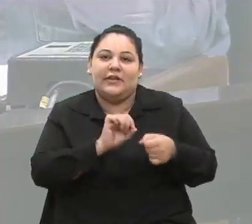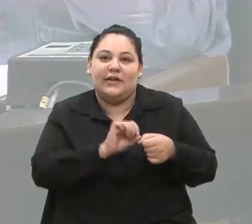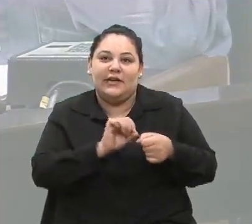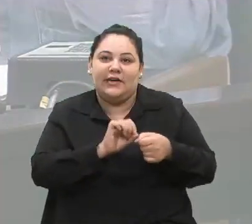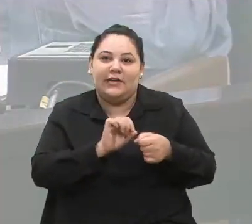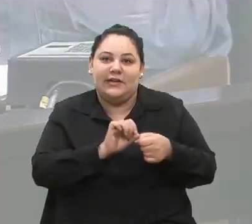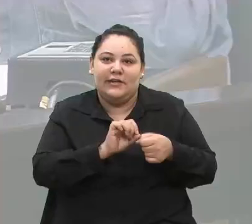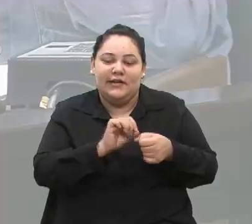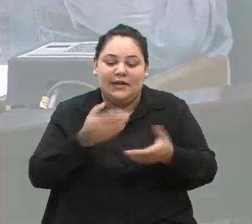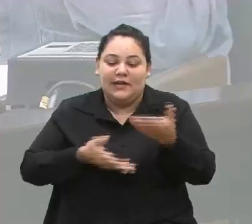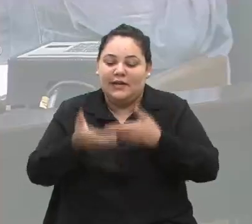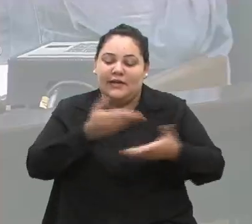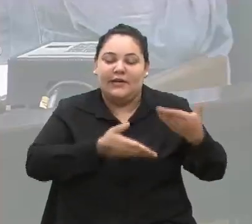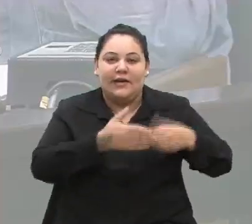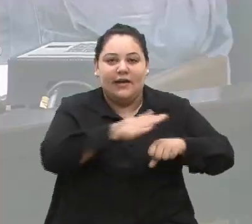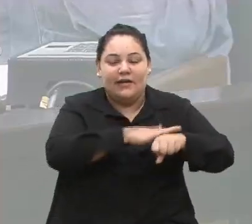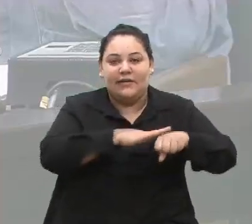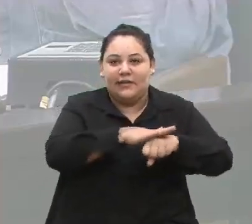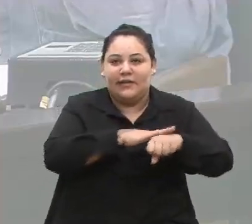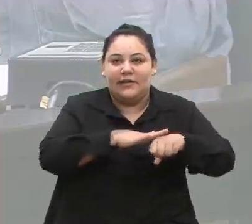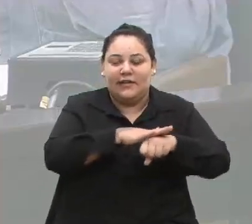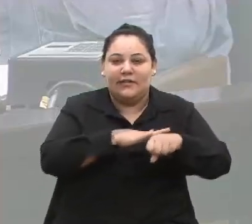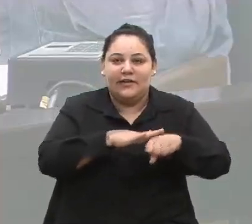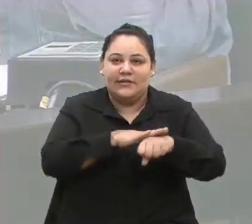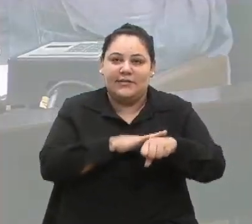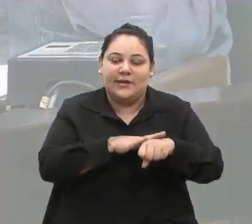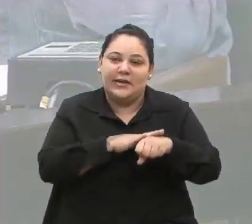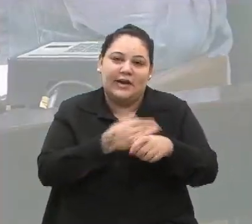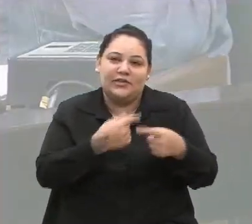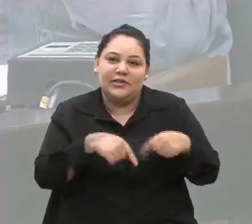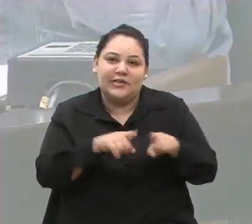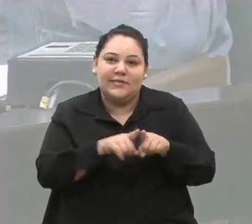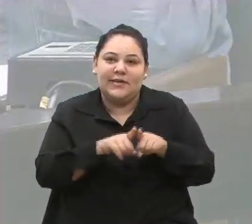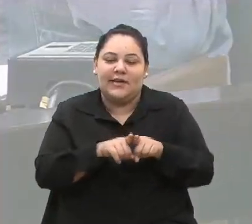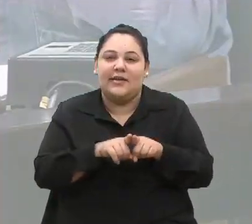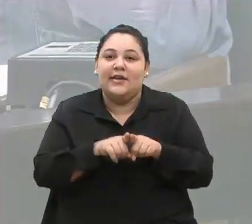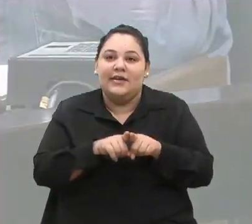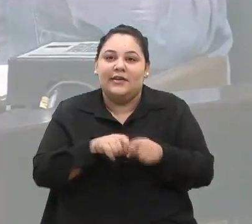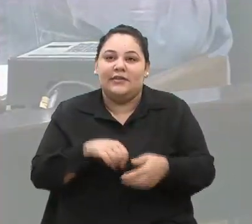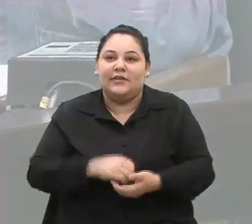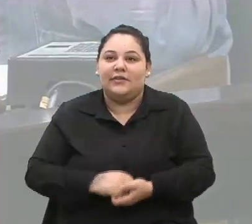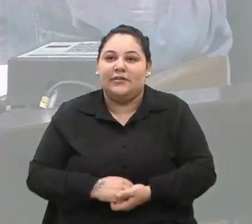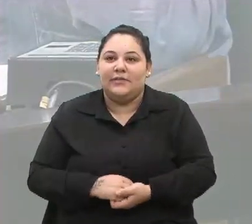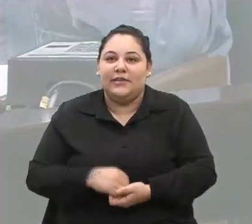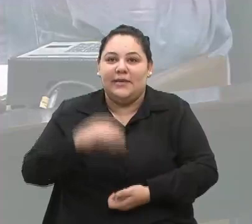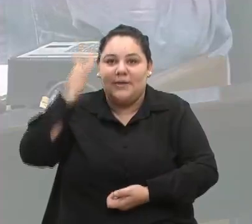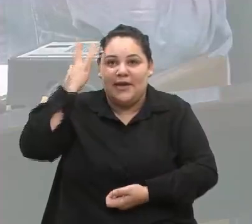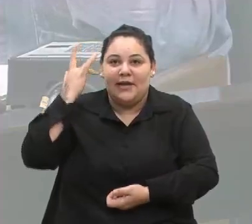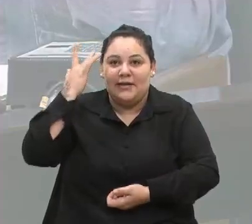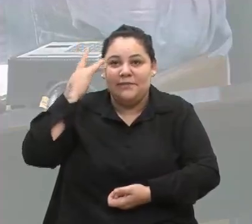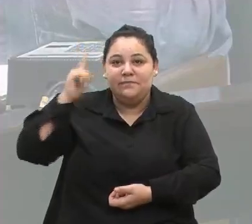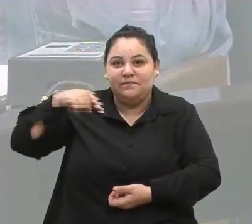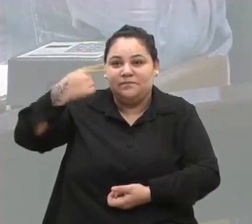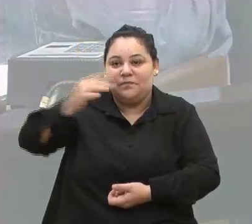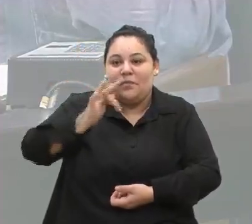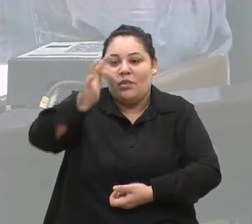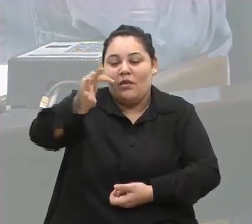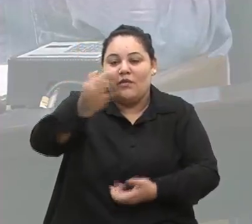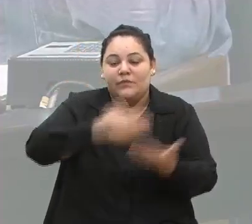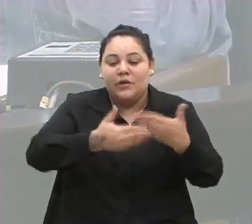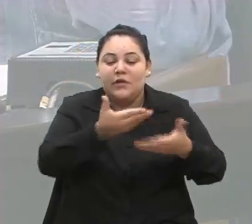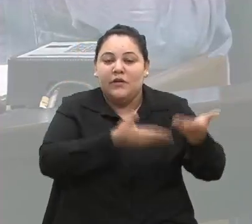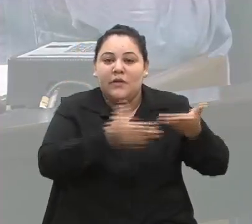dar a resposta para as pessoas e principalmente para as mães que ali amanhã estarão tendo seus bebês.